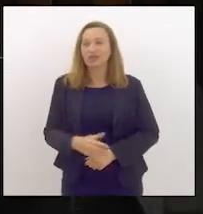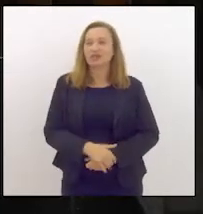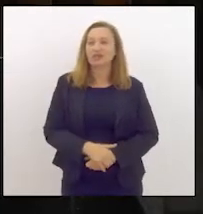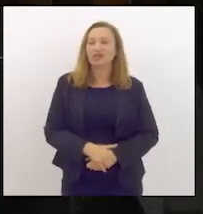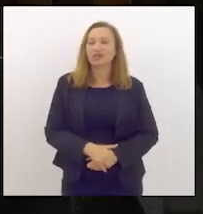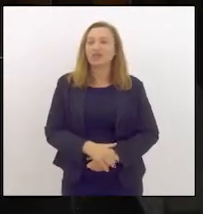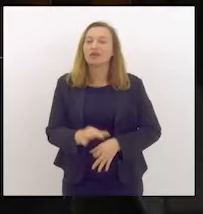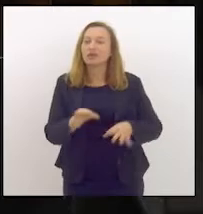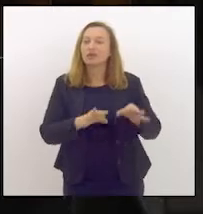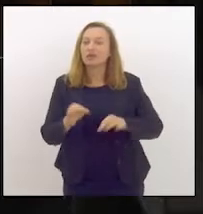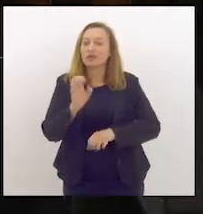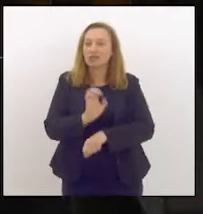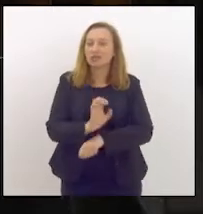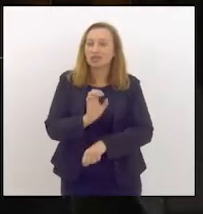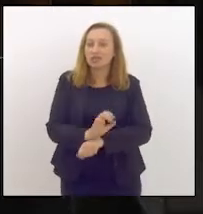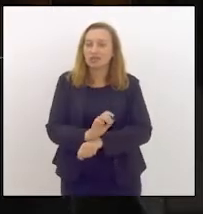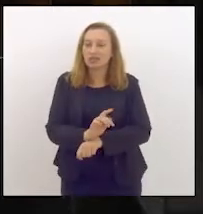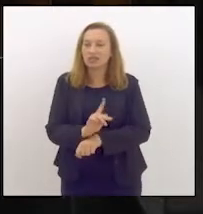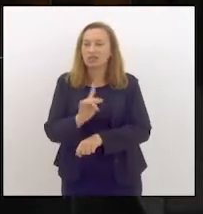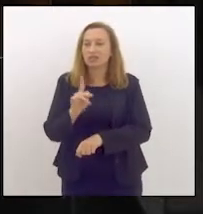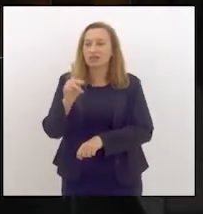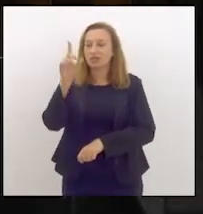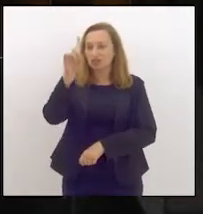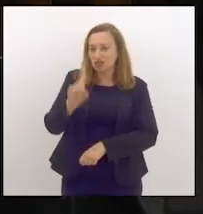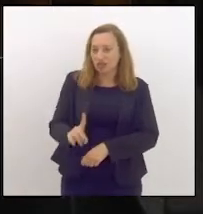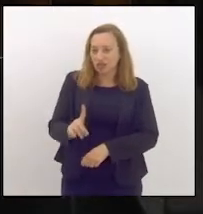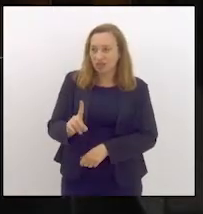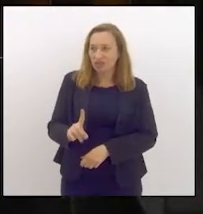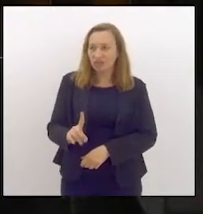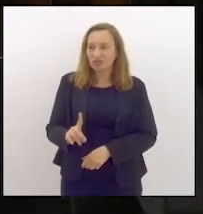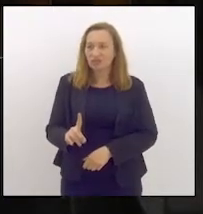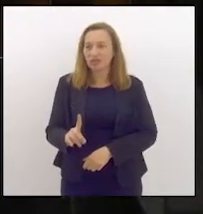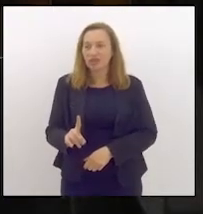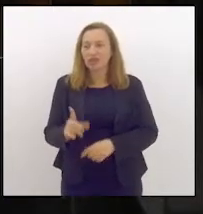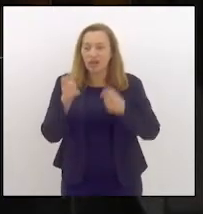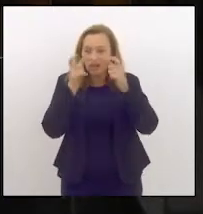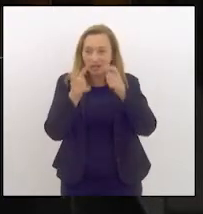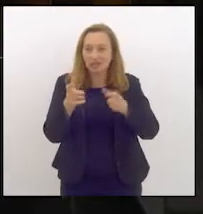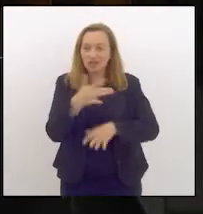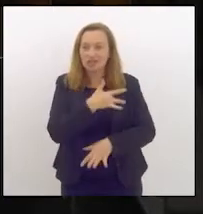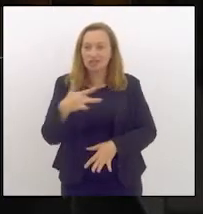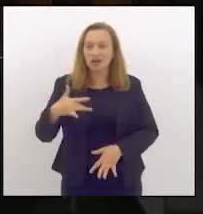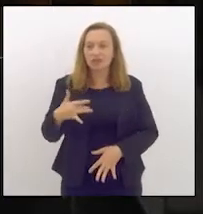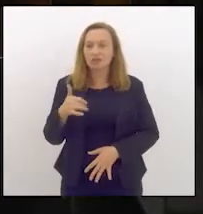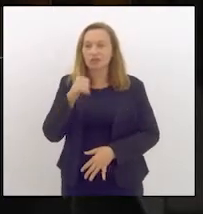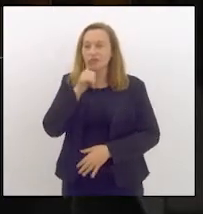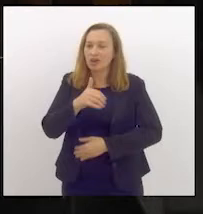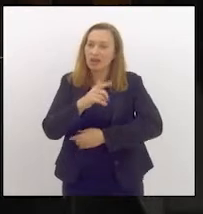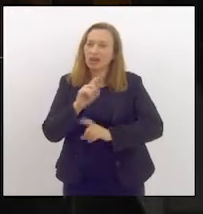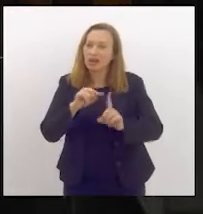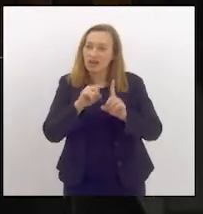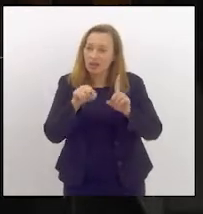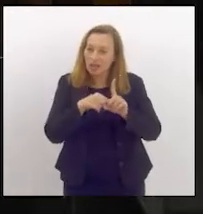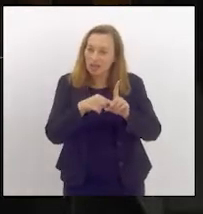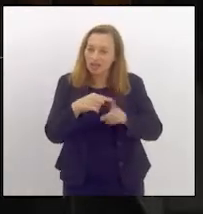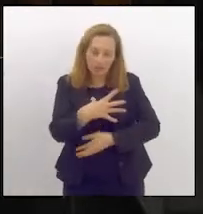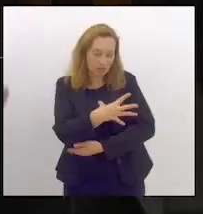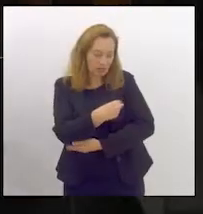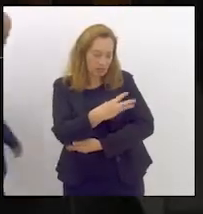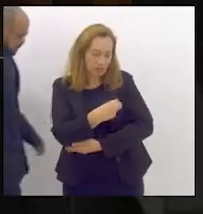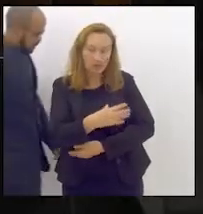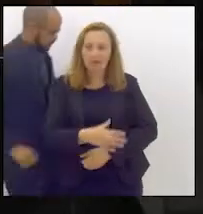dispõe sobre o programa Estadual de promoção dos direitos da mulher na atenção à saúde da gestante parturiente e